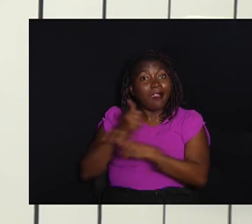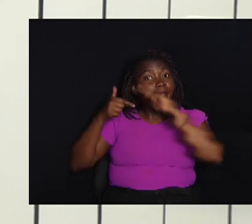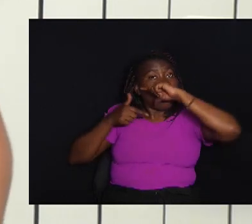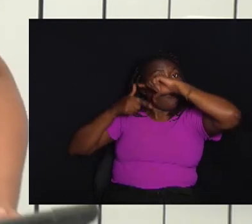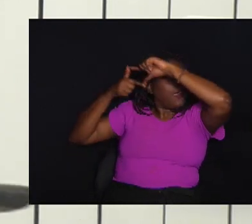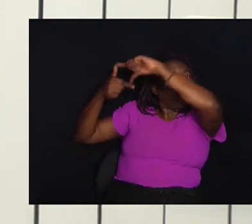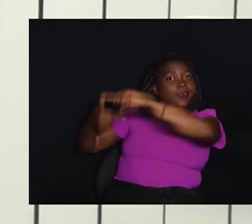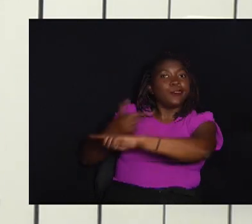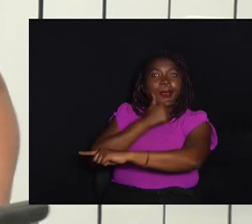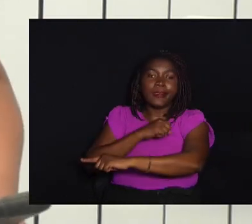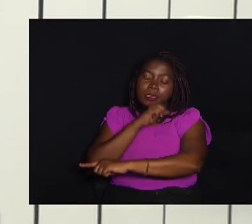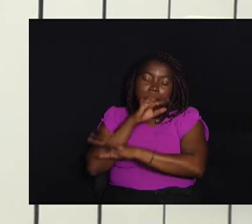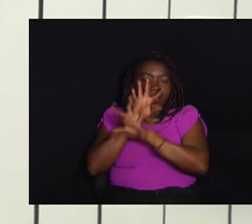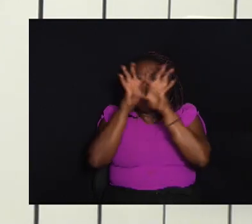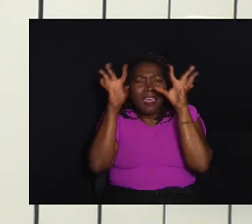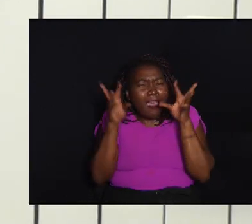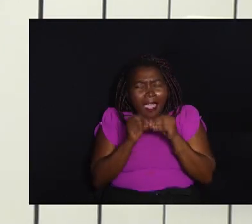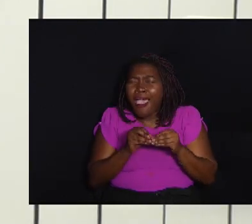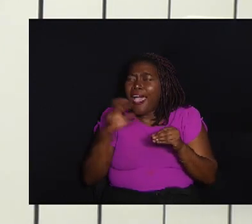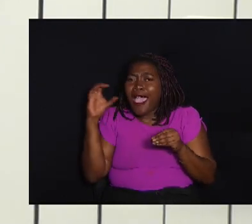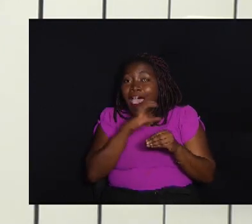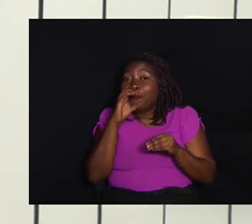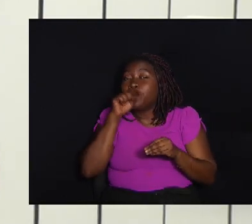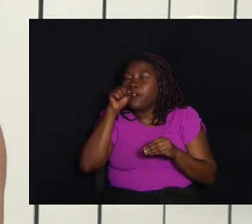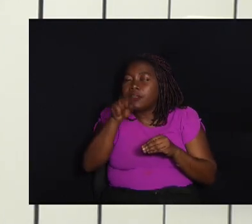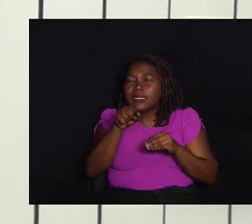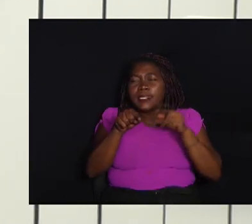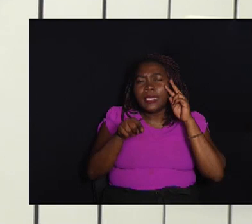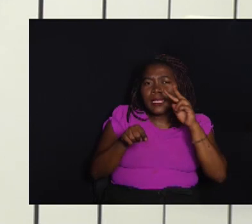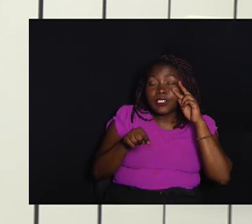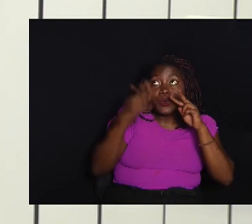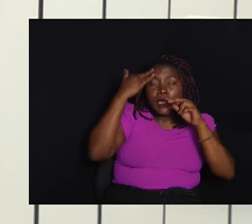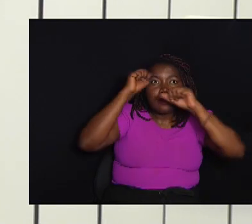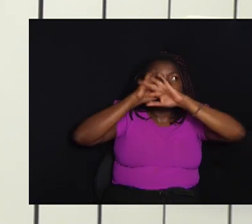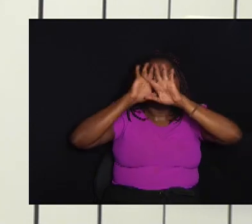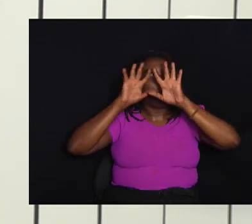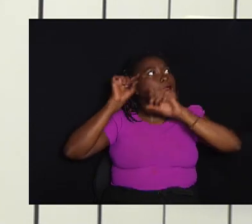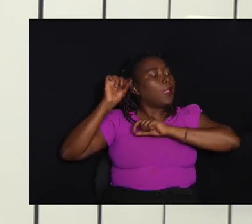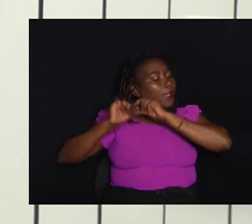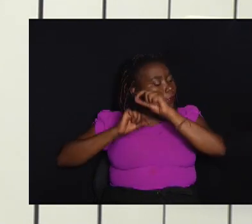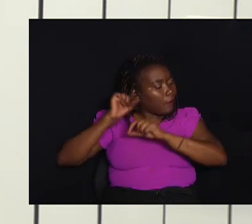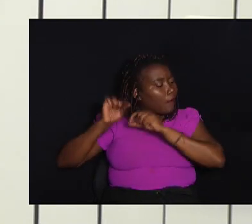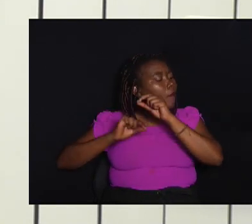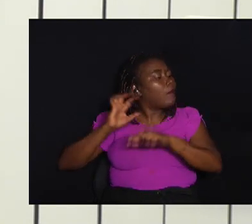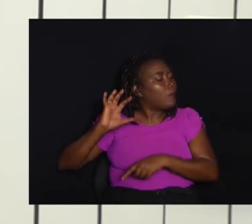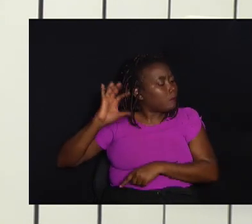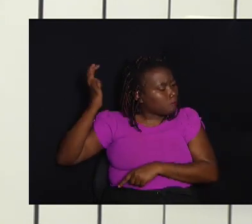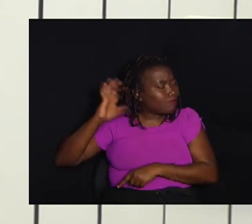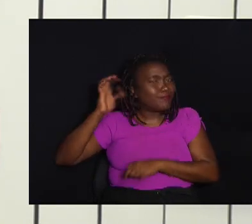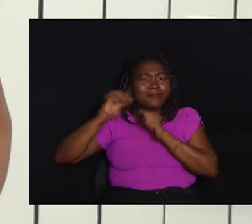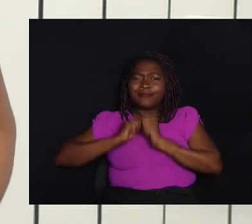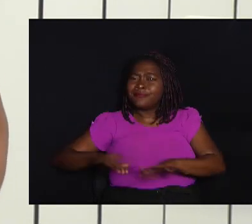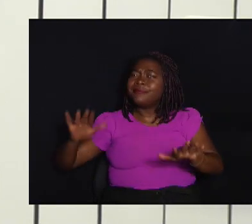parental. Enfim, fiz um resumão, falei rapidão para você que está assistindo entender um pouquinho desse caso que está aí, que tomou conta da imprensa,